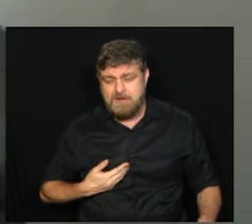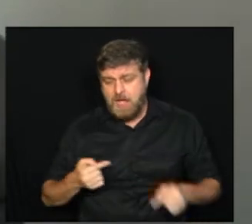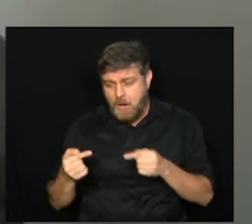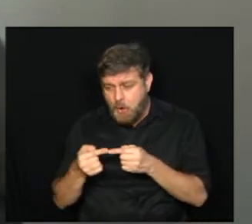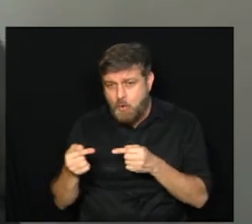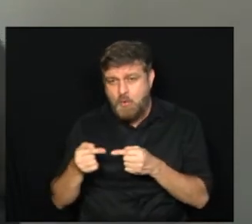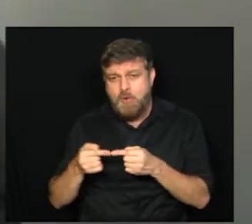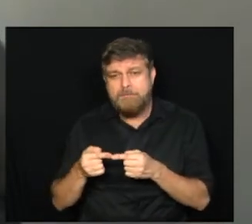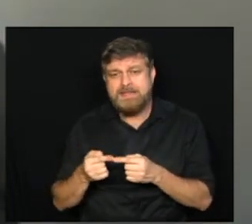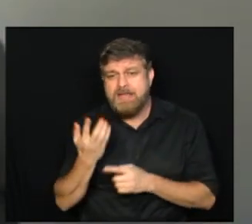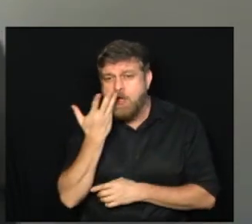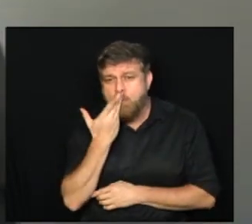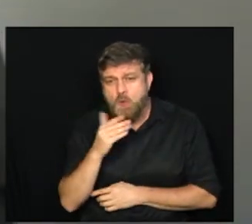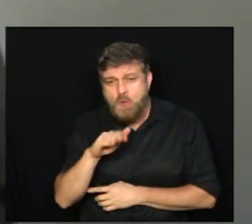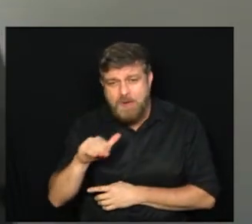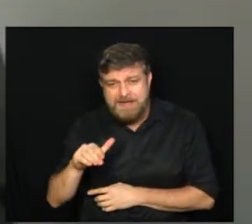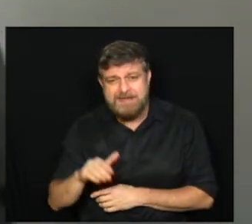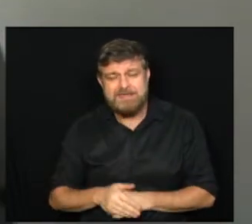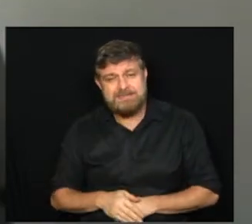para a população, né?